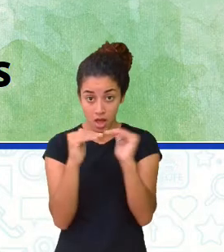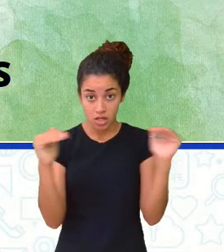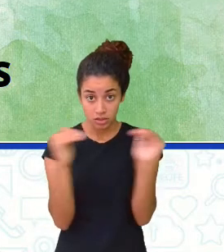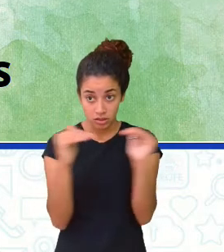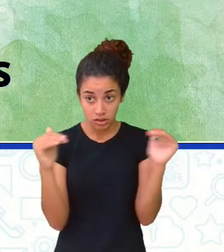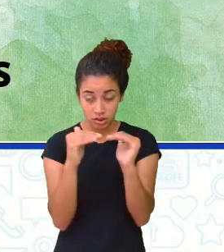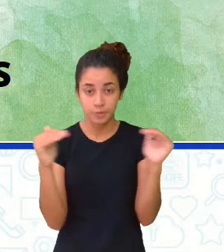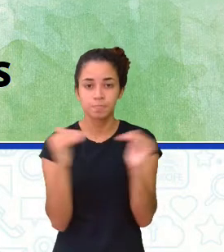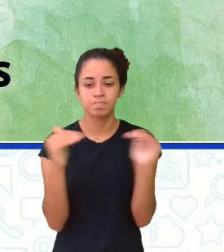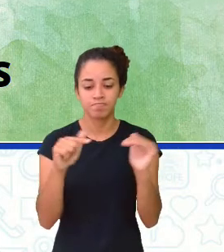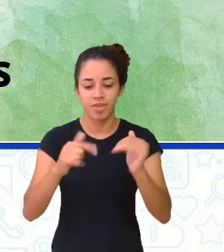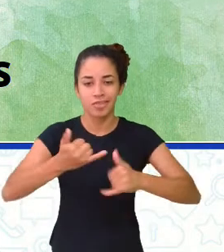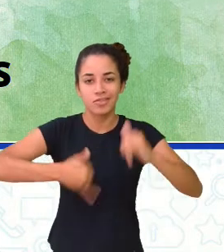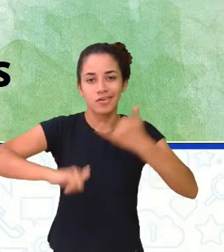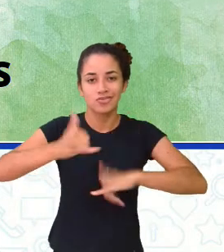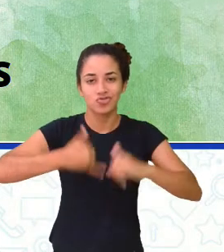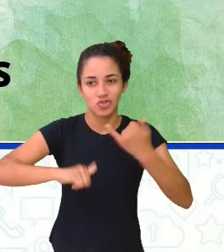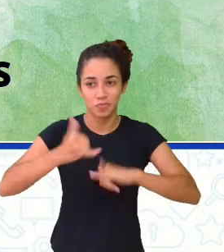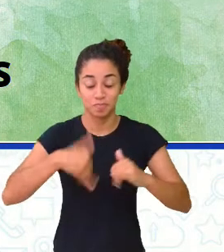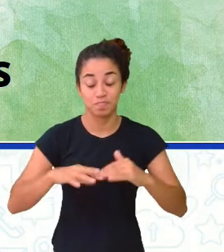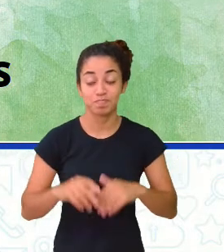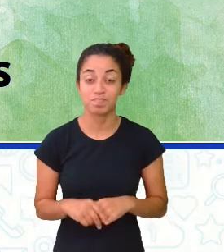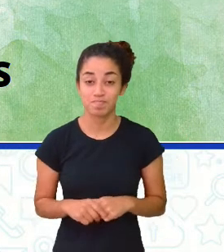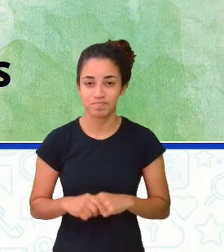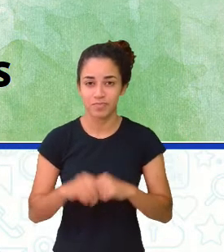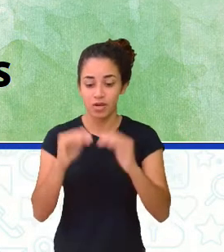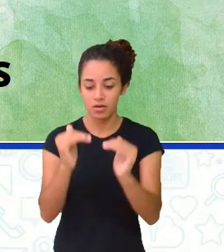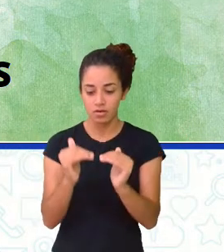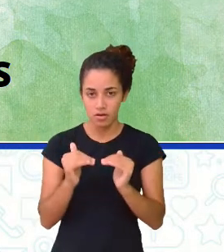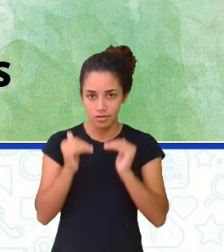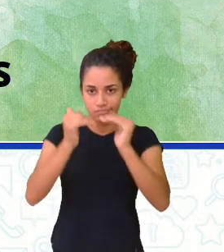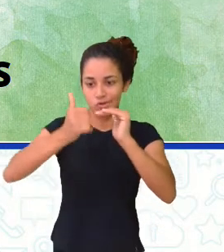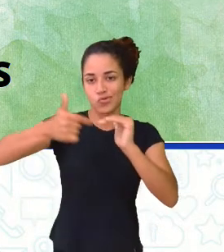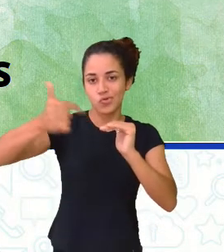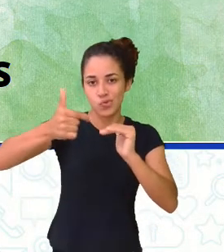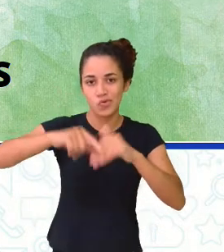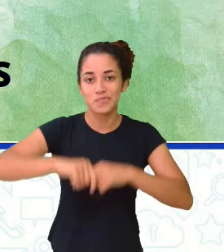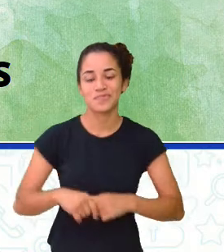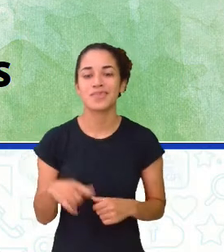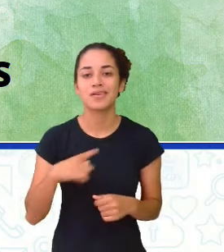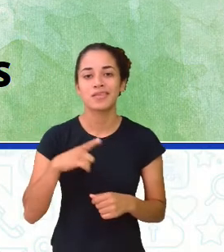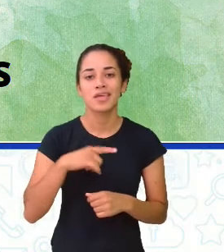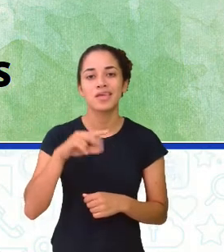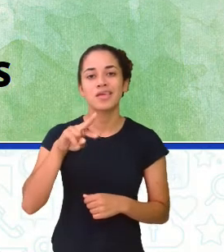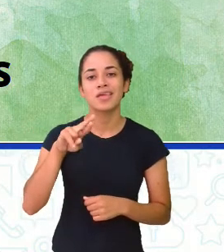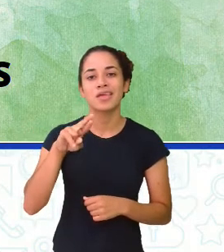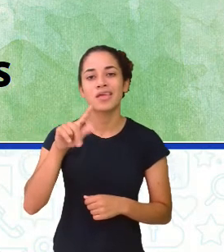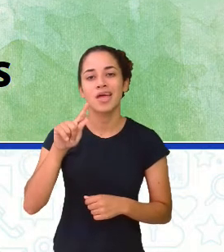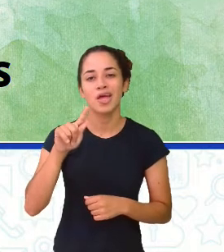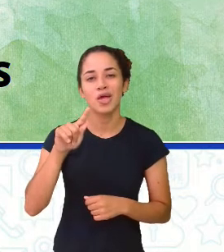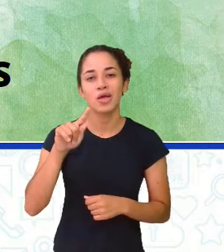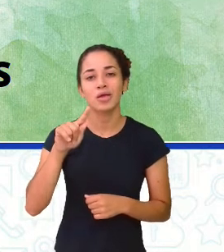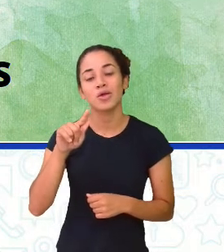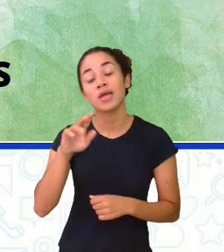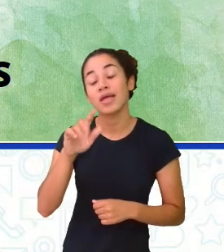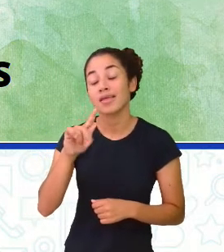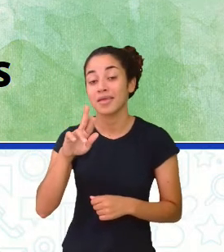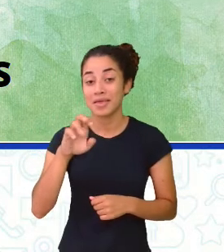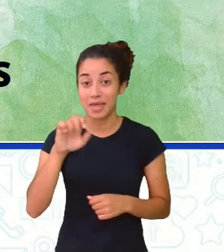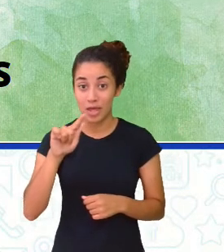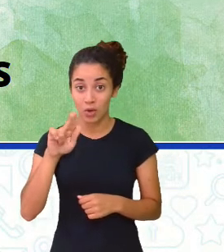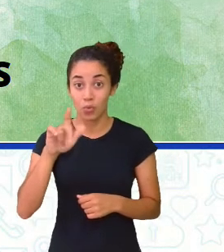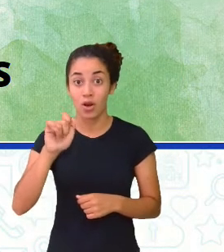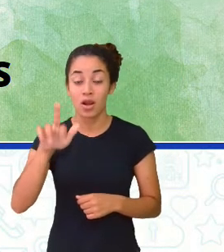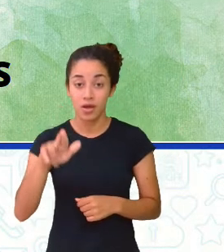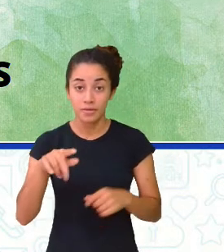por alimentos energéticos. Que depois, em relação ao número 2, tem os alimentos que são reguladores. O 3 são